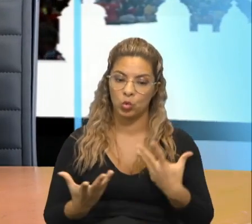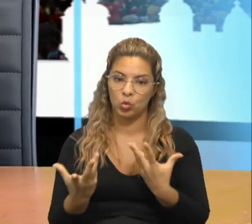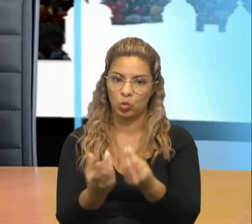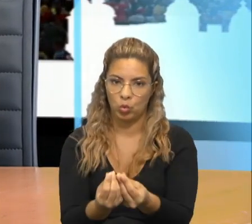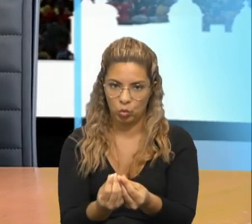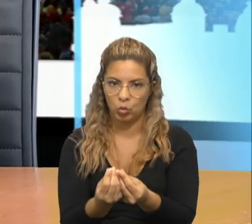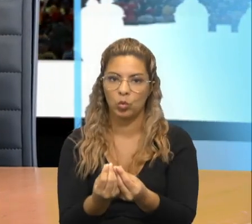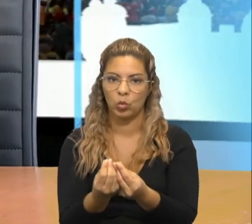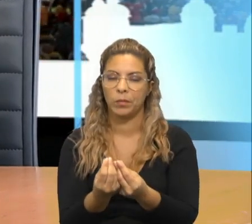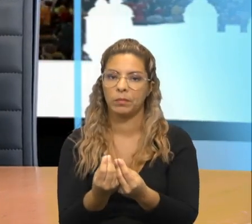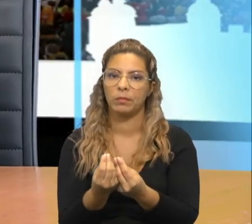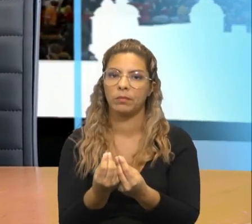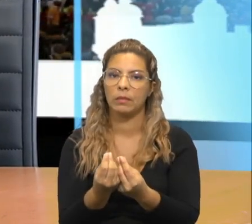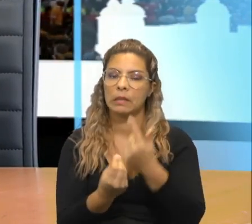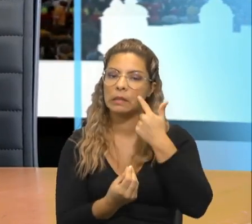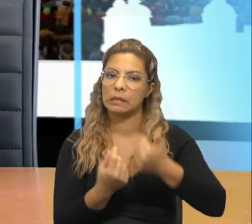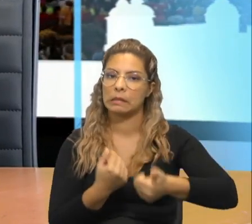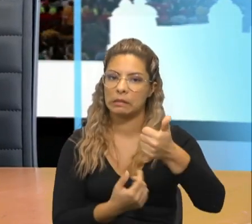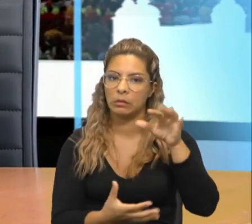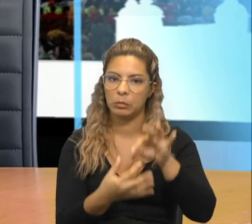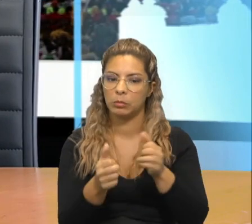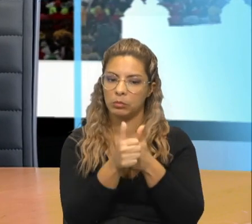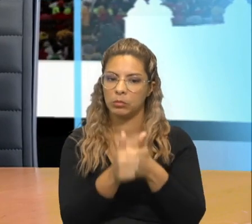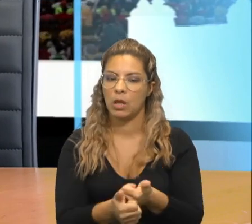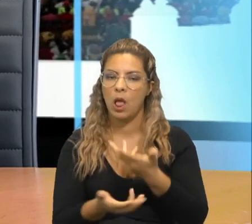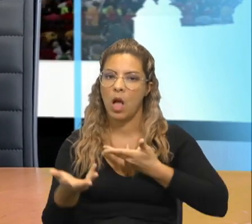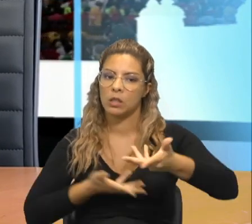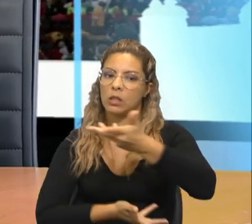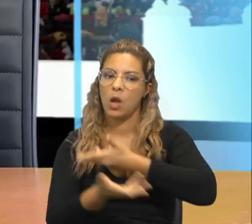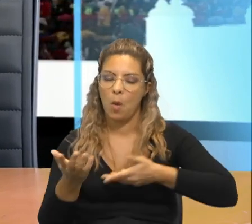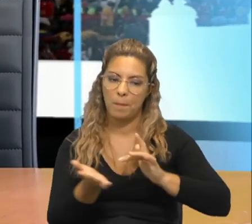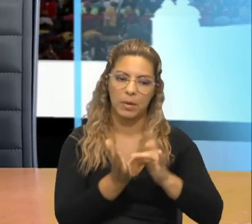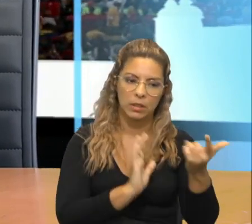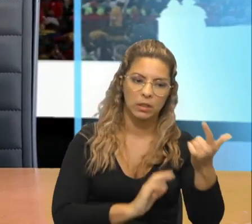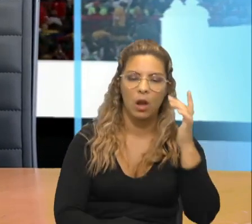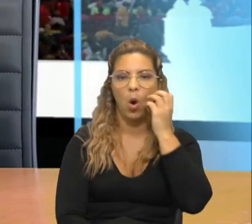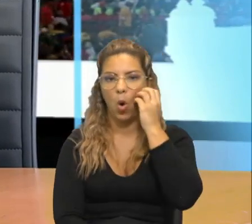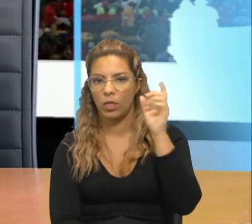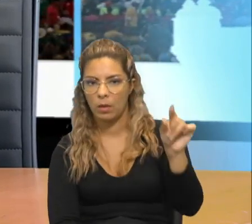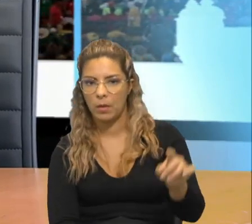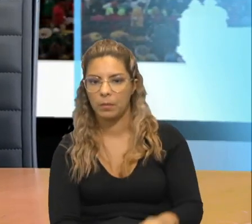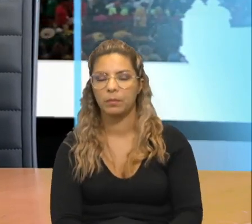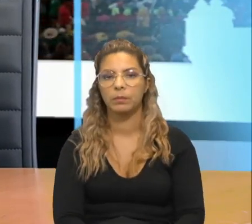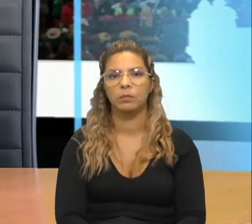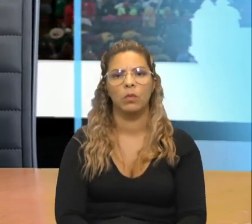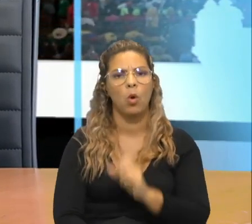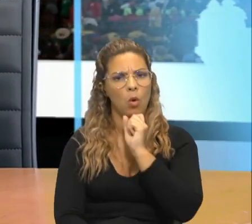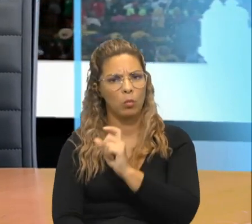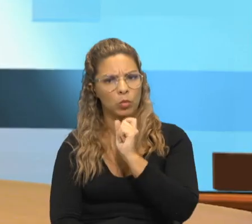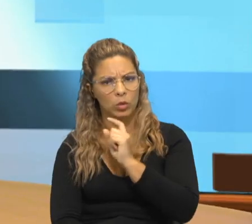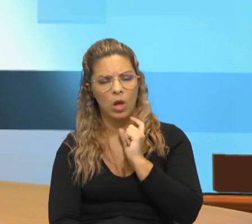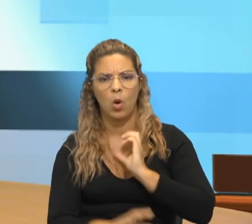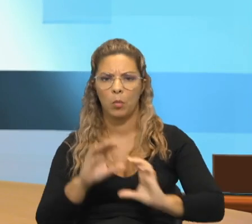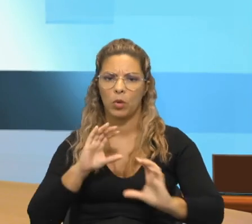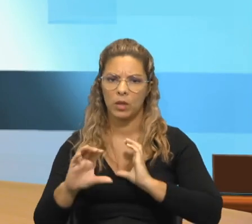historicamente, novamente, com essas relações com o Brasil e Angola. De facto, uma oportunidade de comunicar